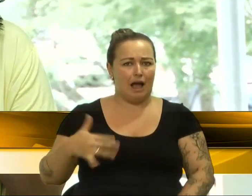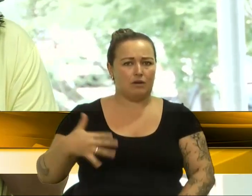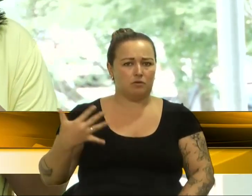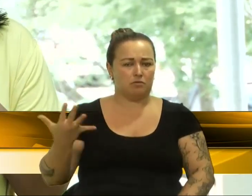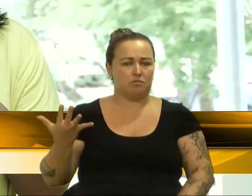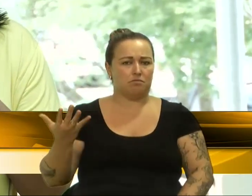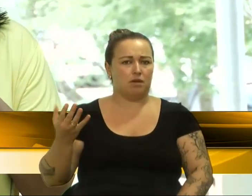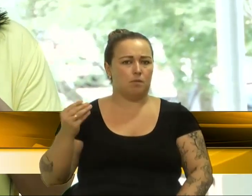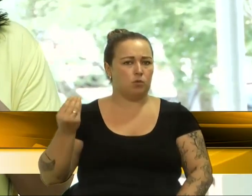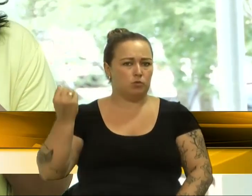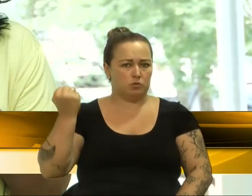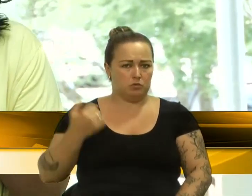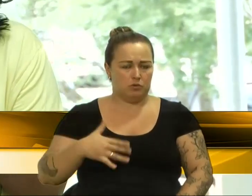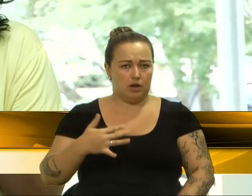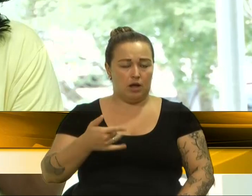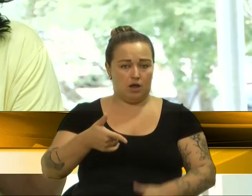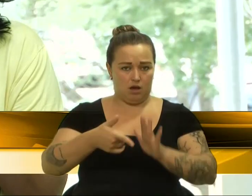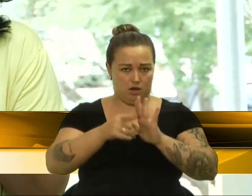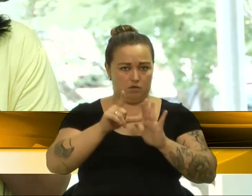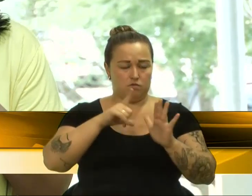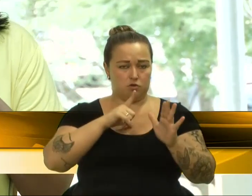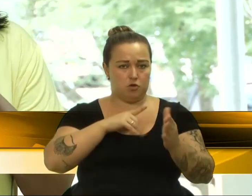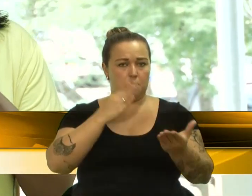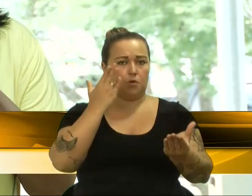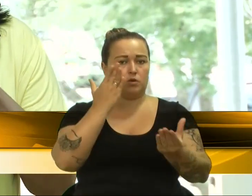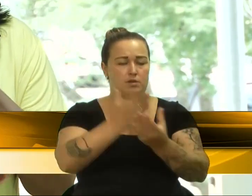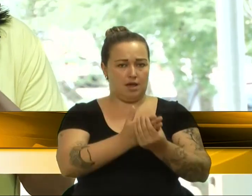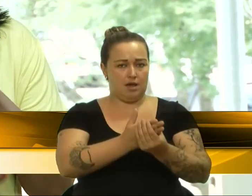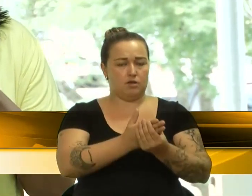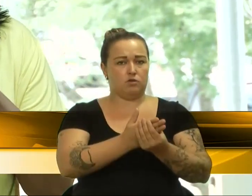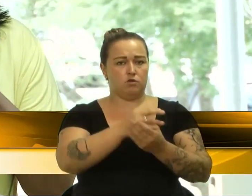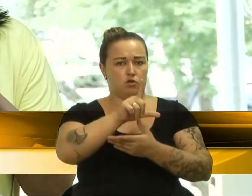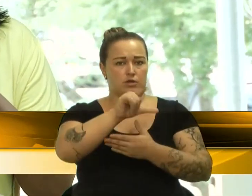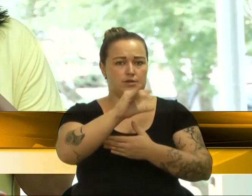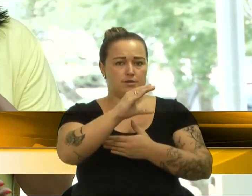ineficiente. Havia já um processo de licitação